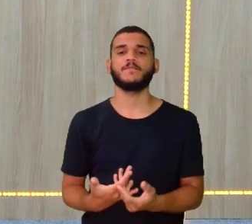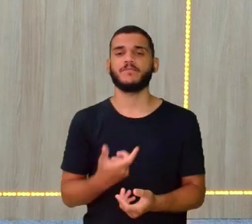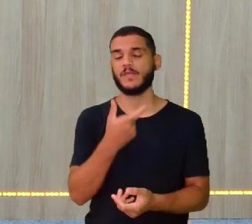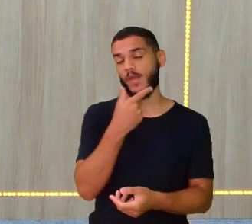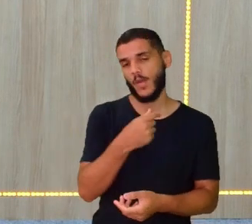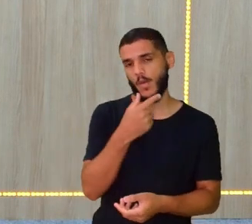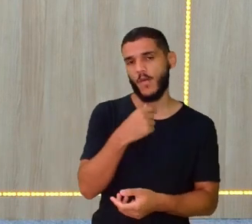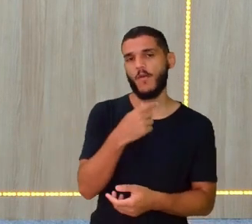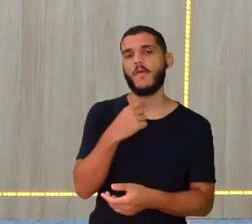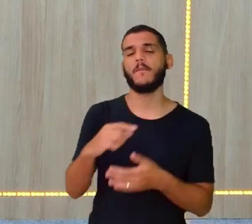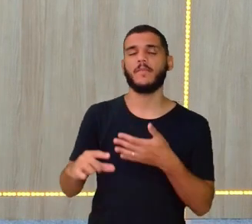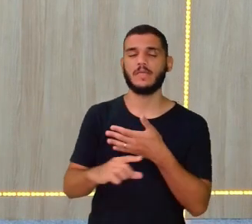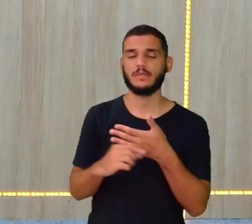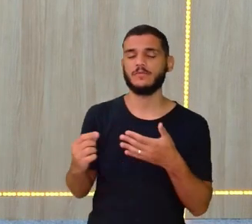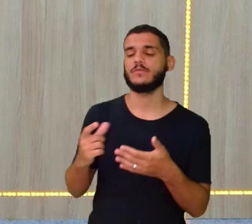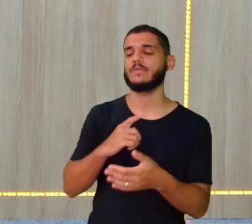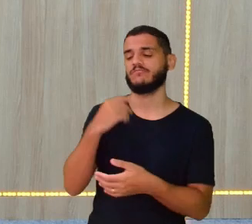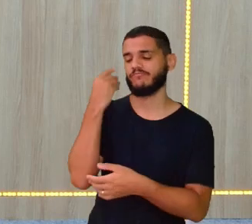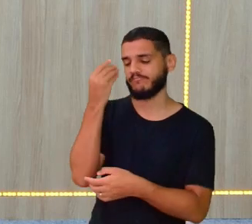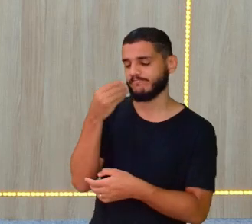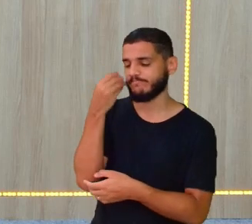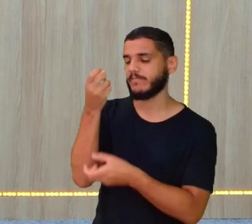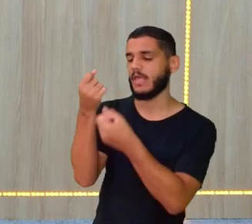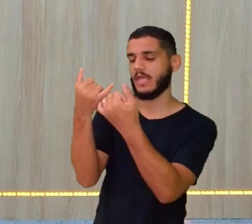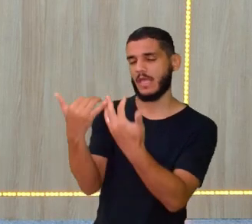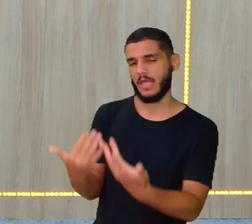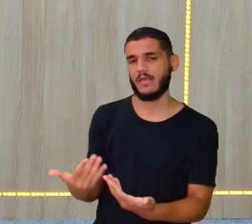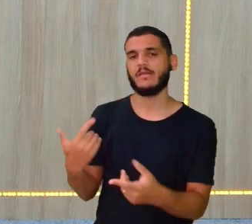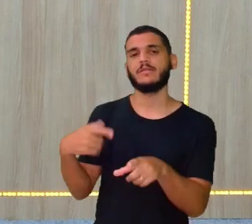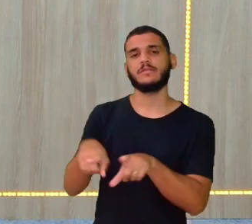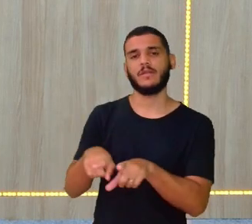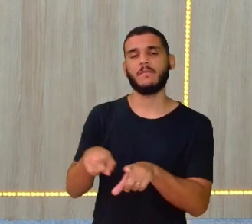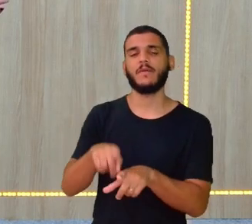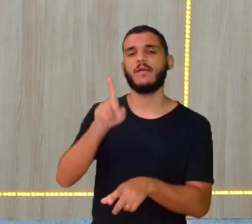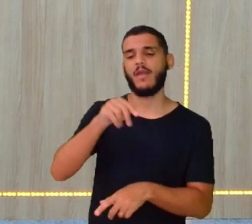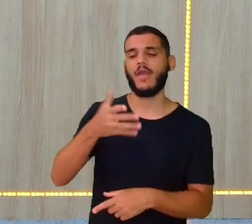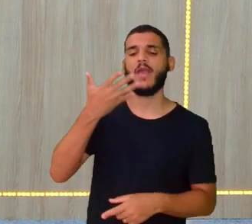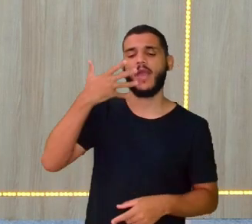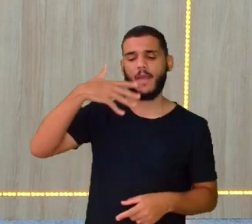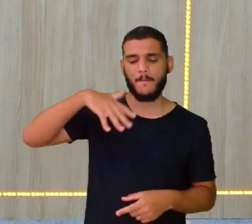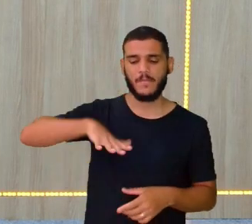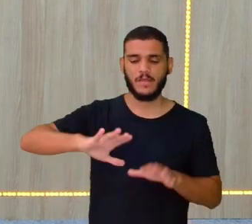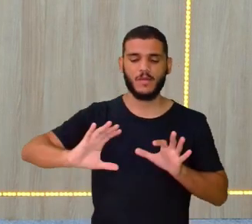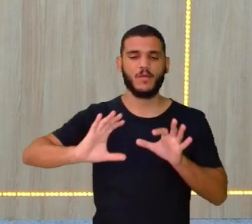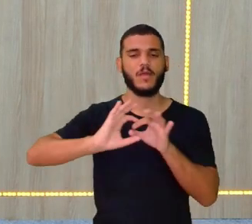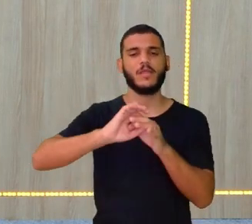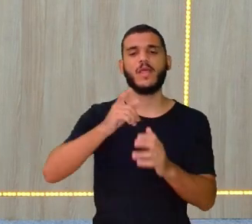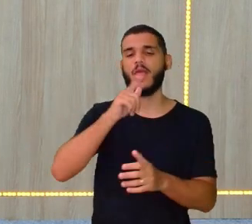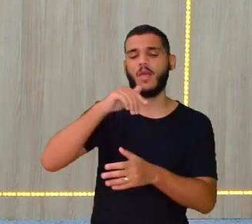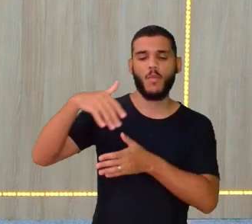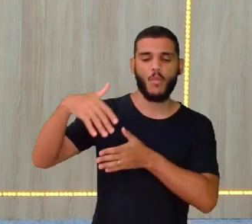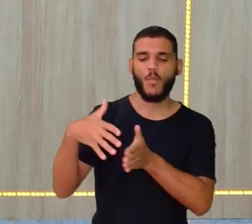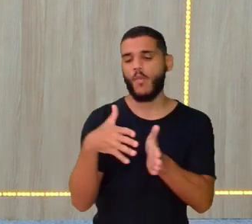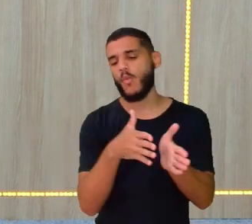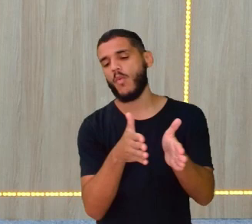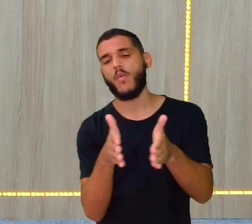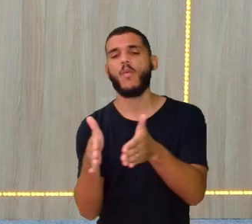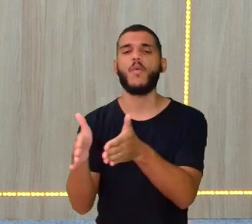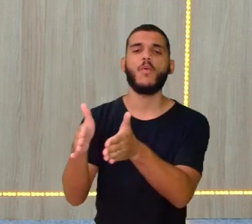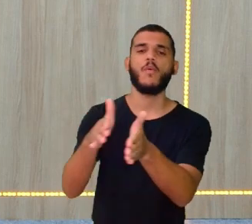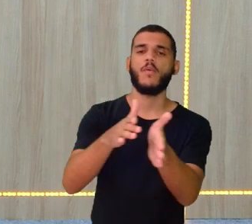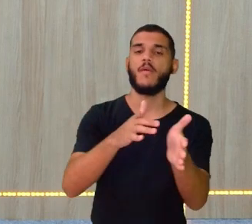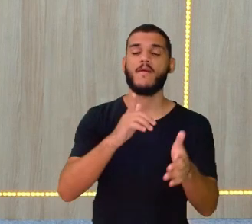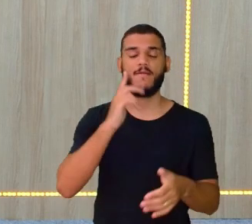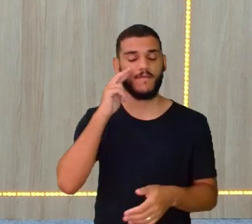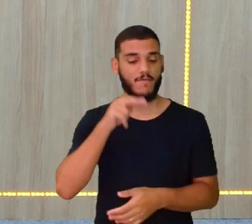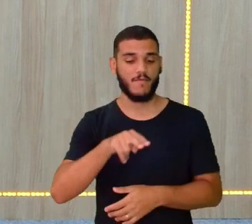essa vivência, não é? E aí ele fala que era o menino e o rio. Então, quando ele se deparava ali com a imensidão